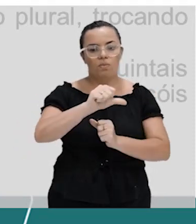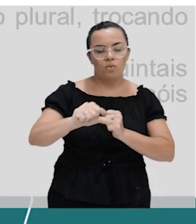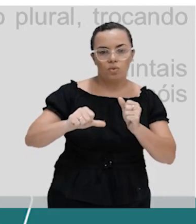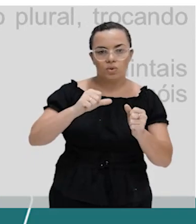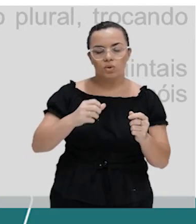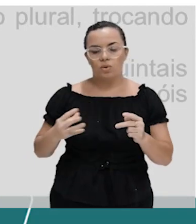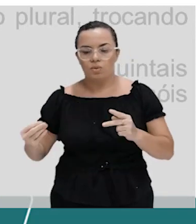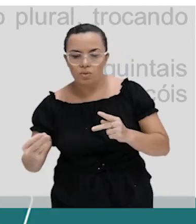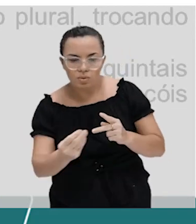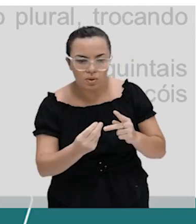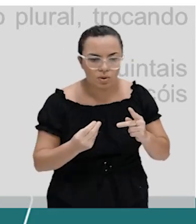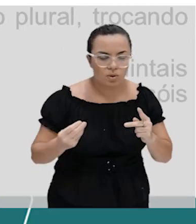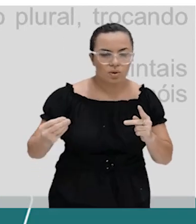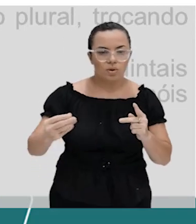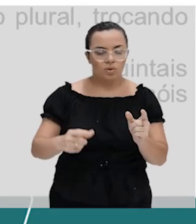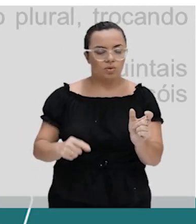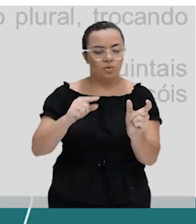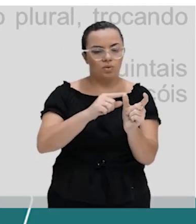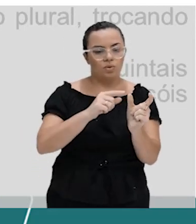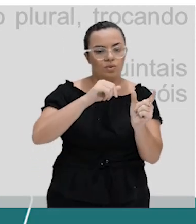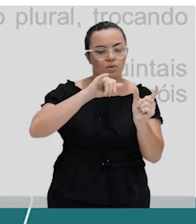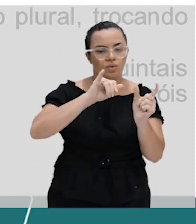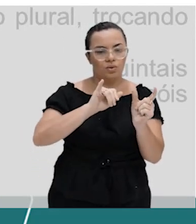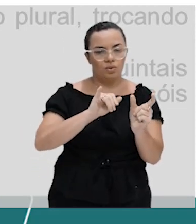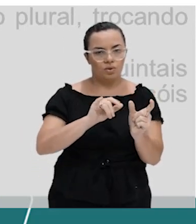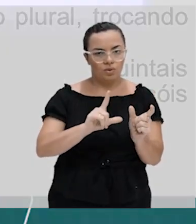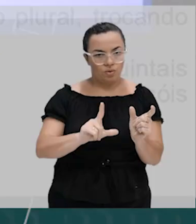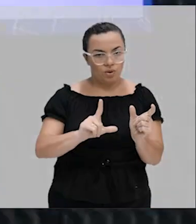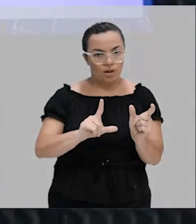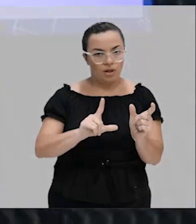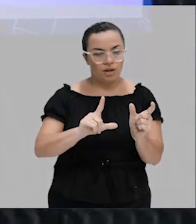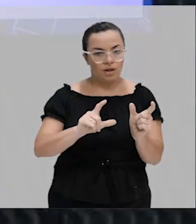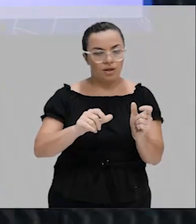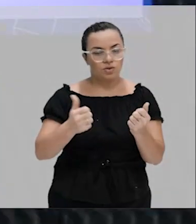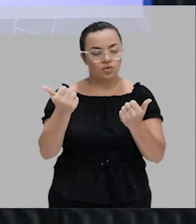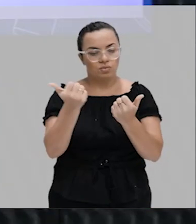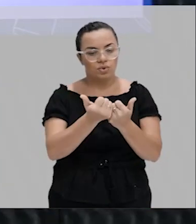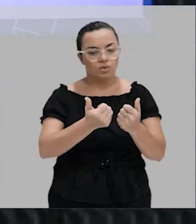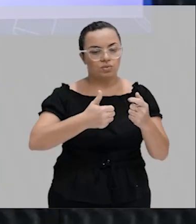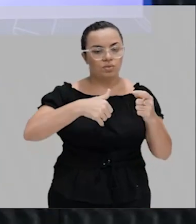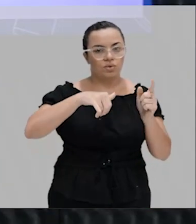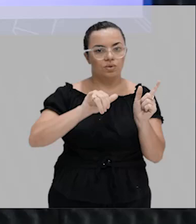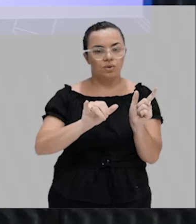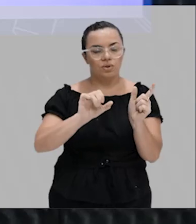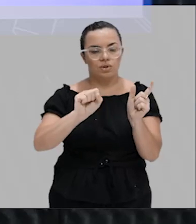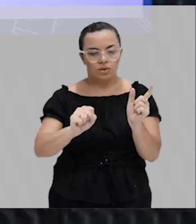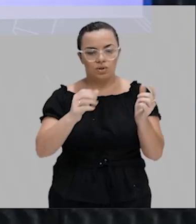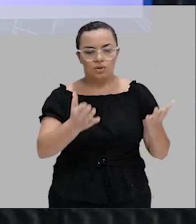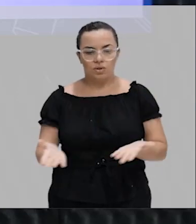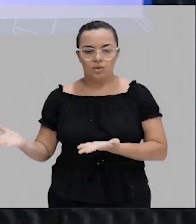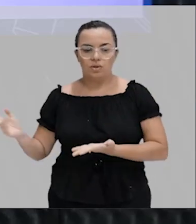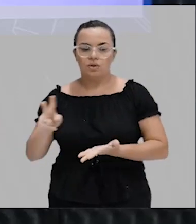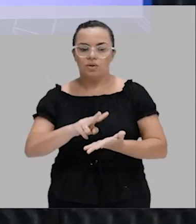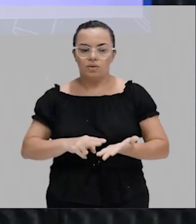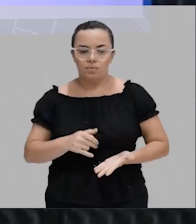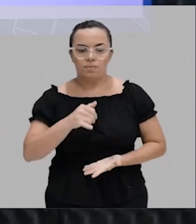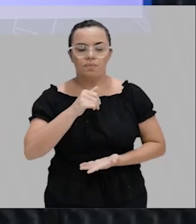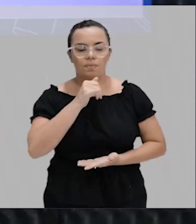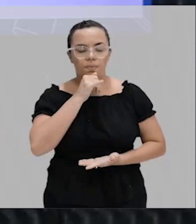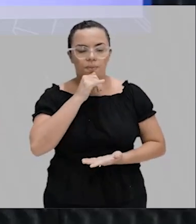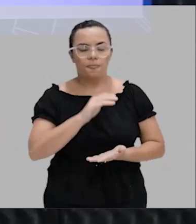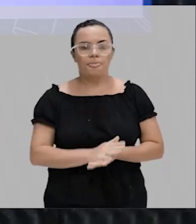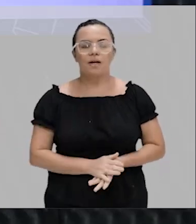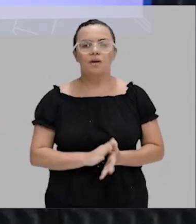IS. Por exemplo, quintal, quintais, caracol, caracóis, hotel,